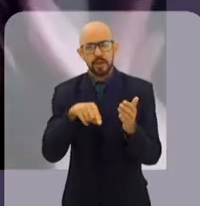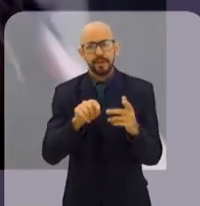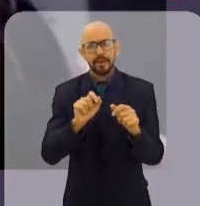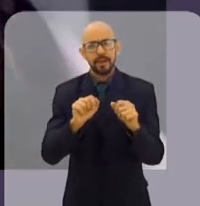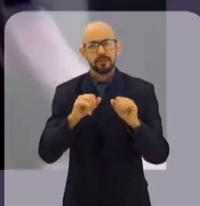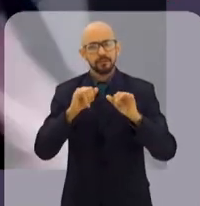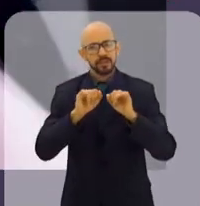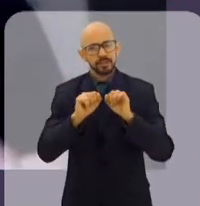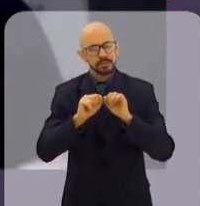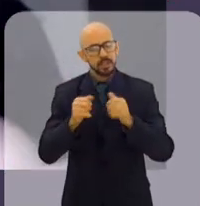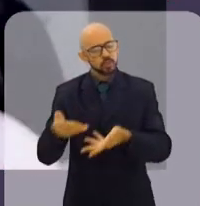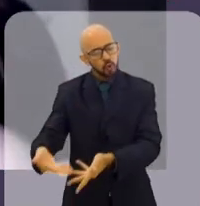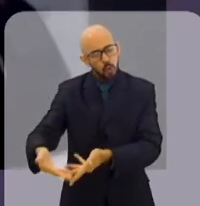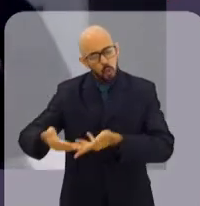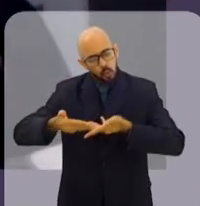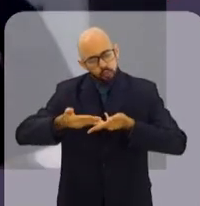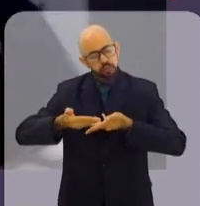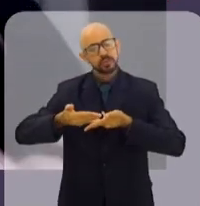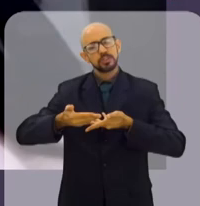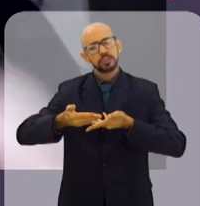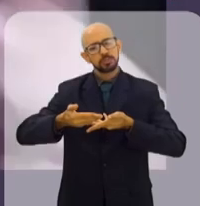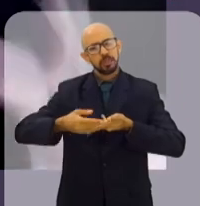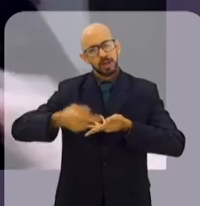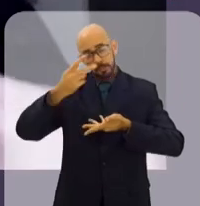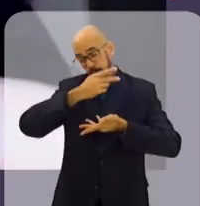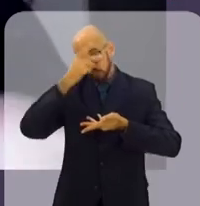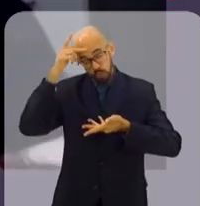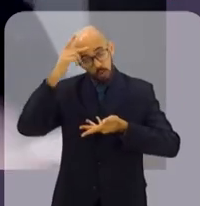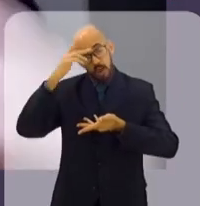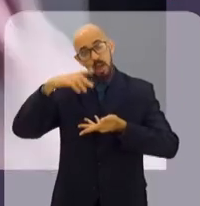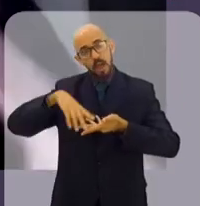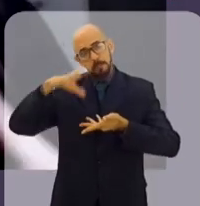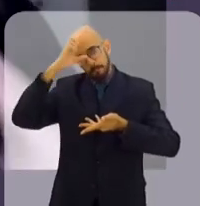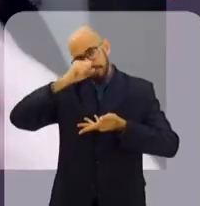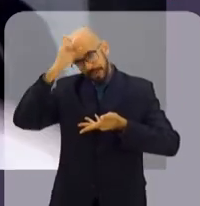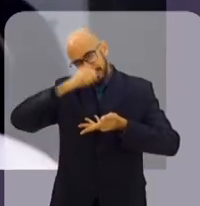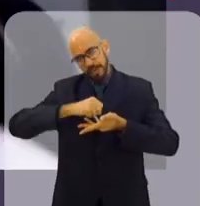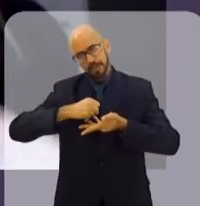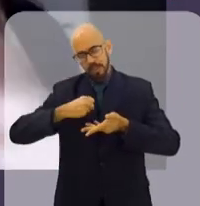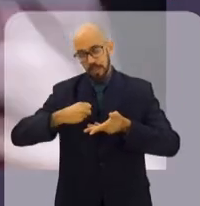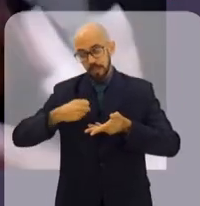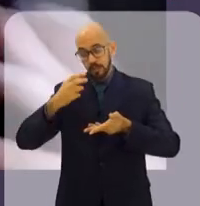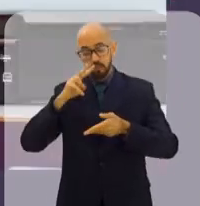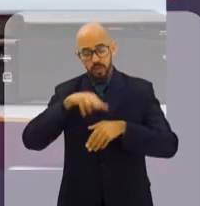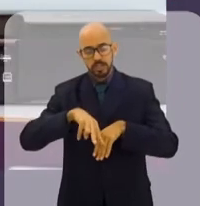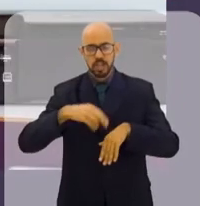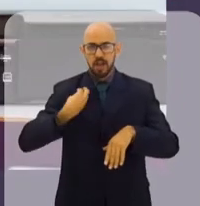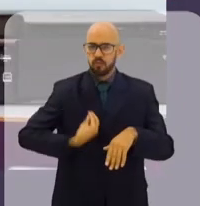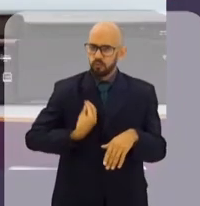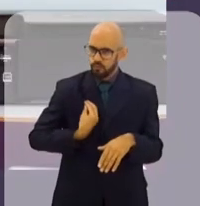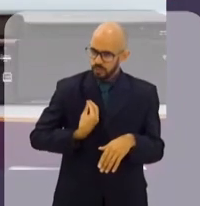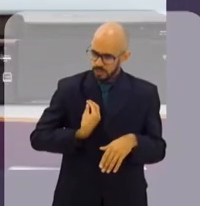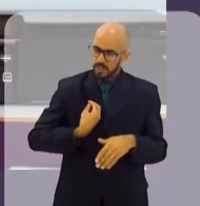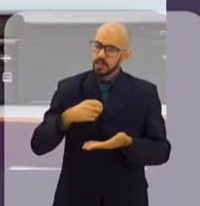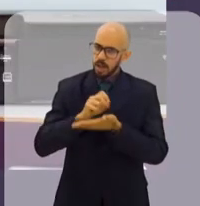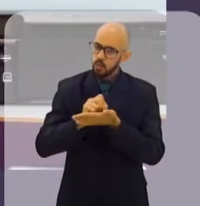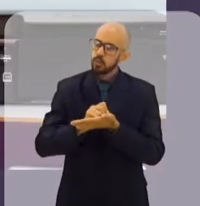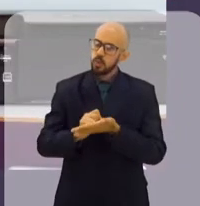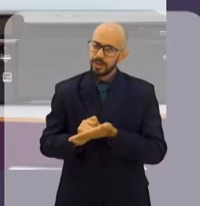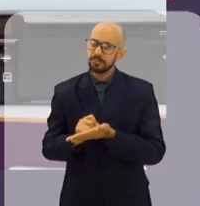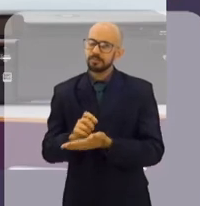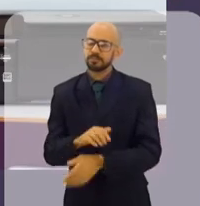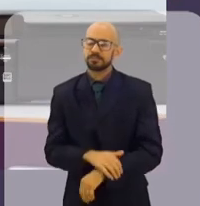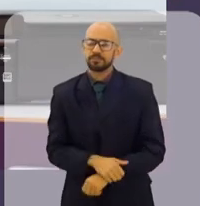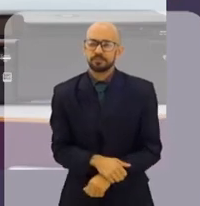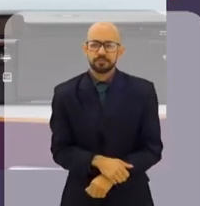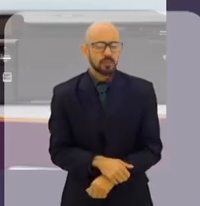esse convite inicial, né? A obra, a vida dessa personagem. E como é que